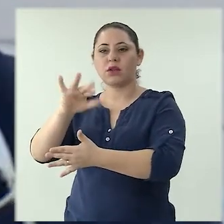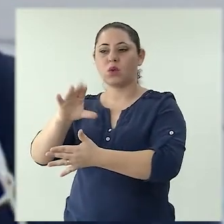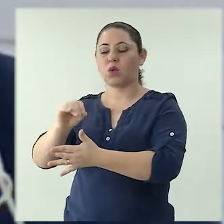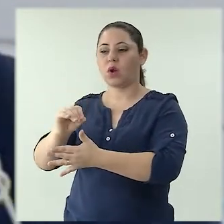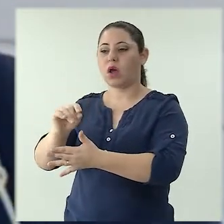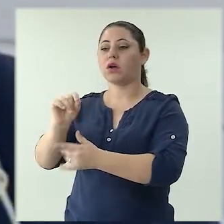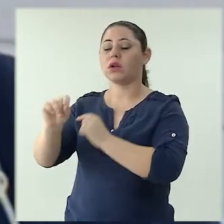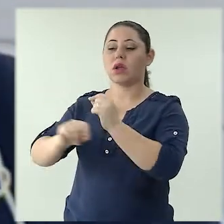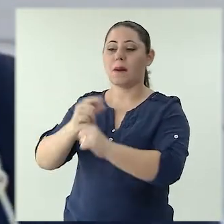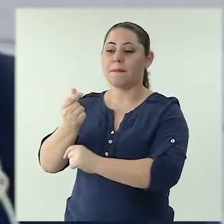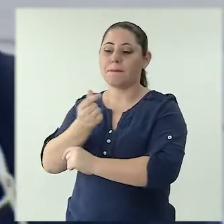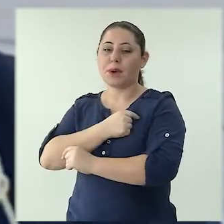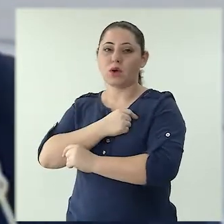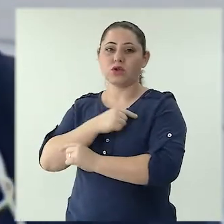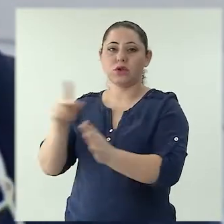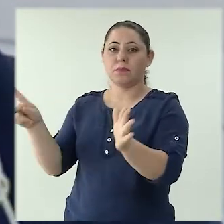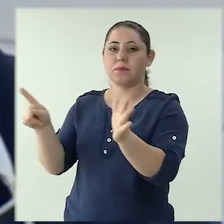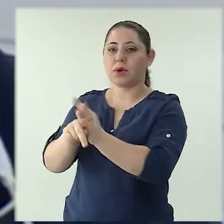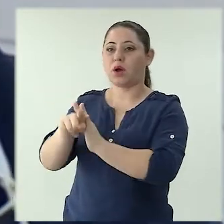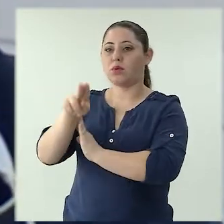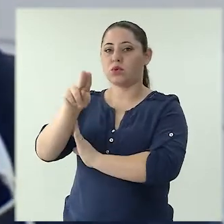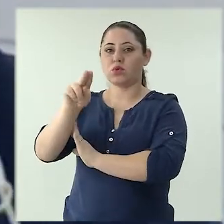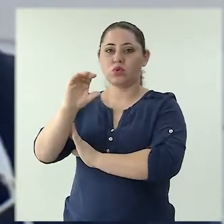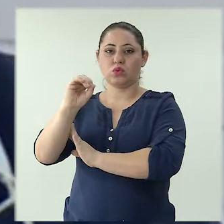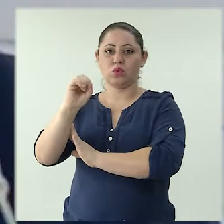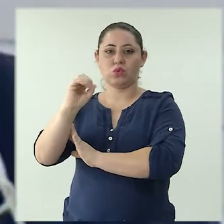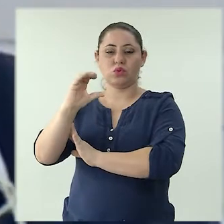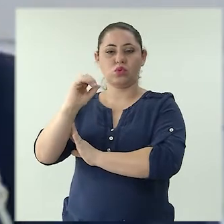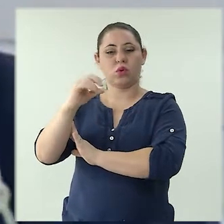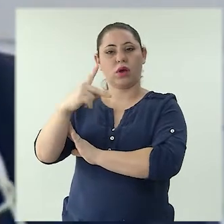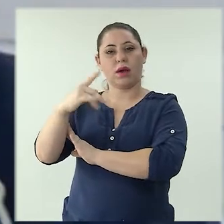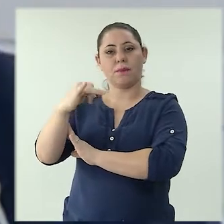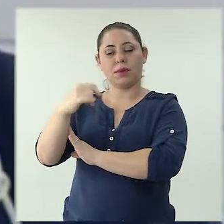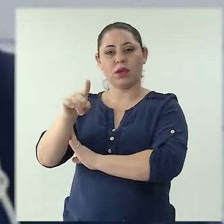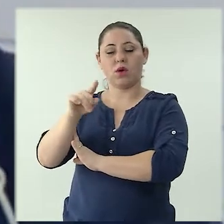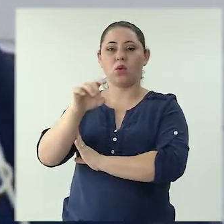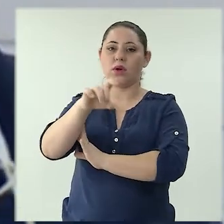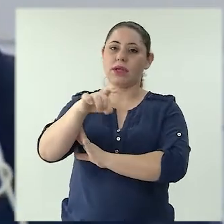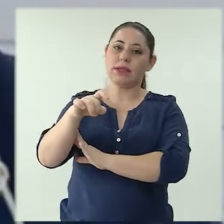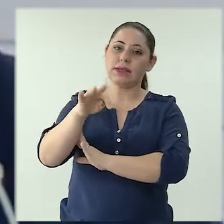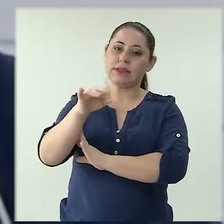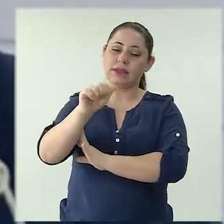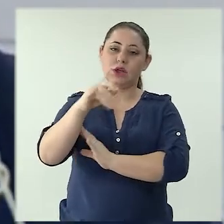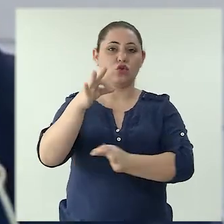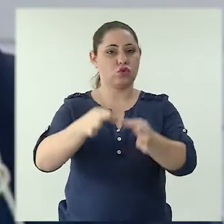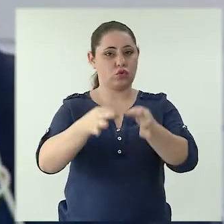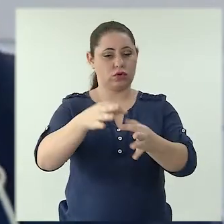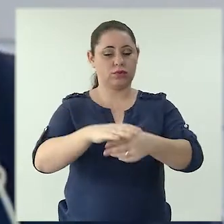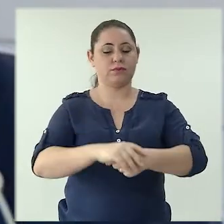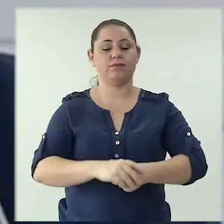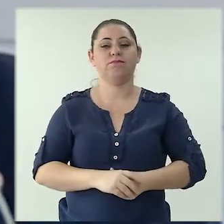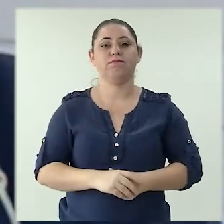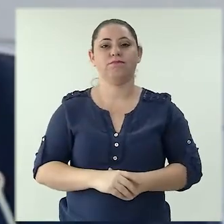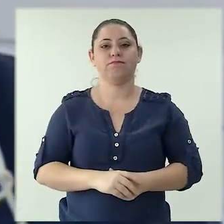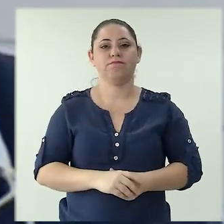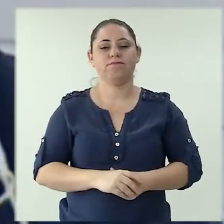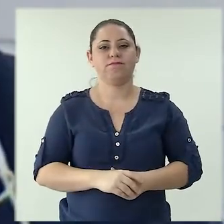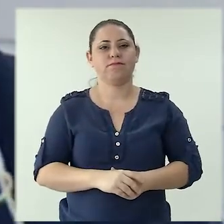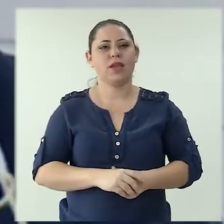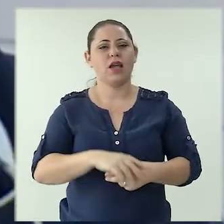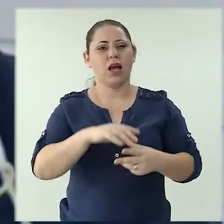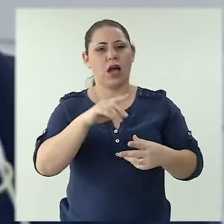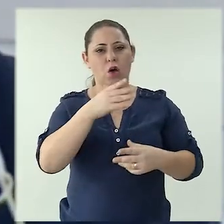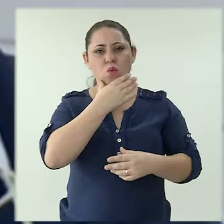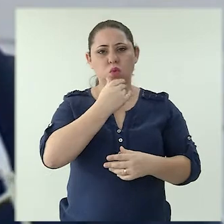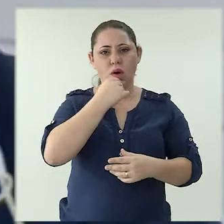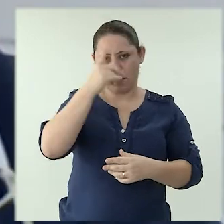a aquisição da propriedade por uso capião extrajudicial. O tabelião, então,